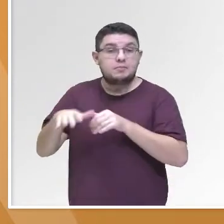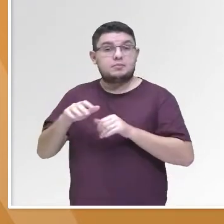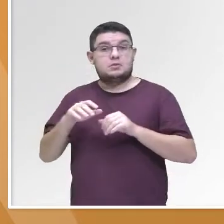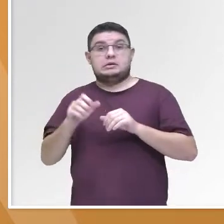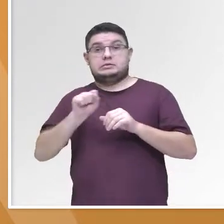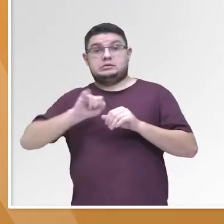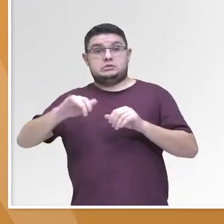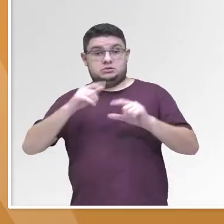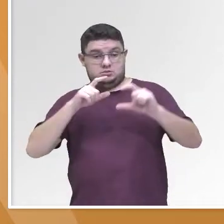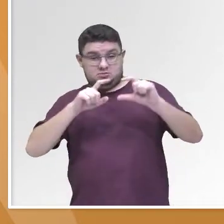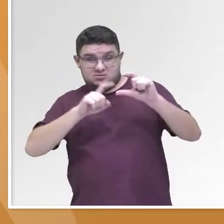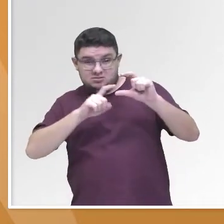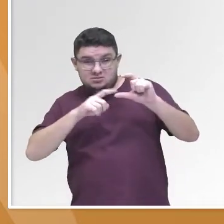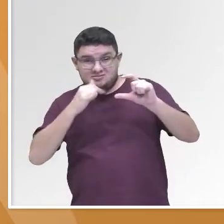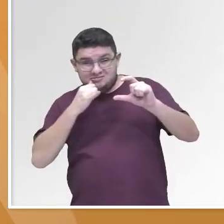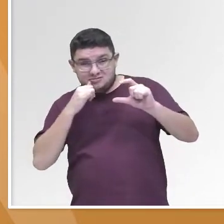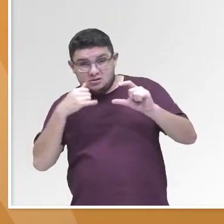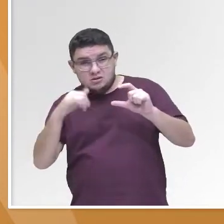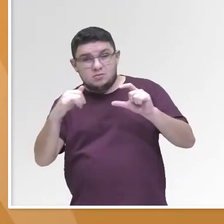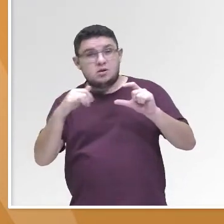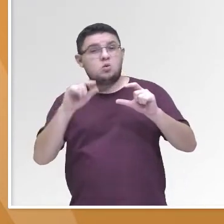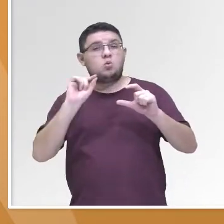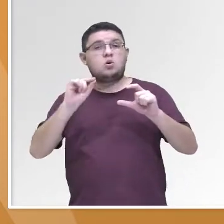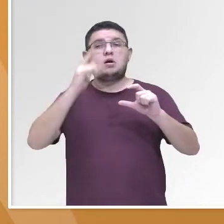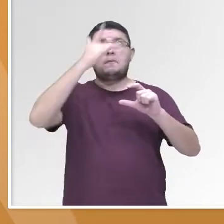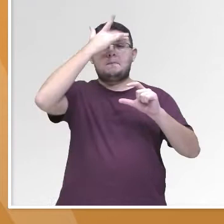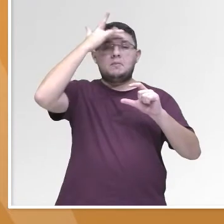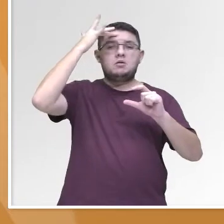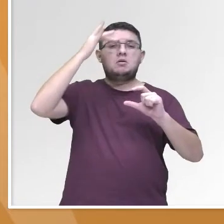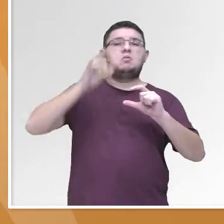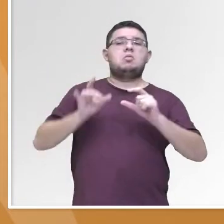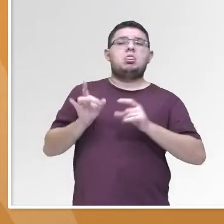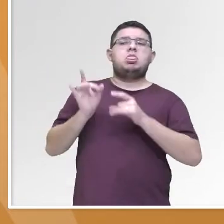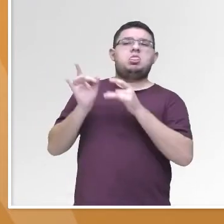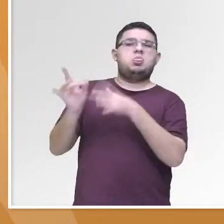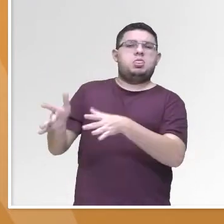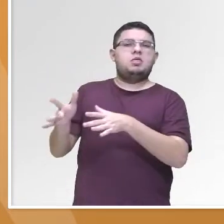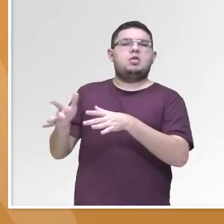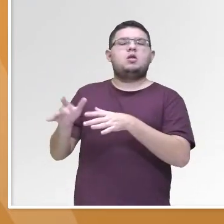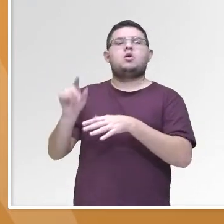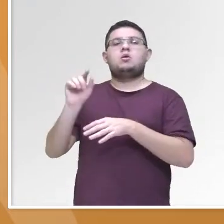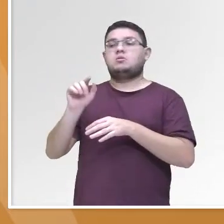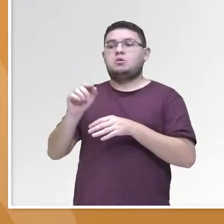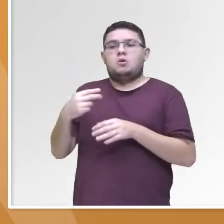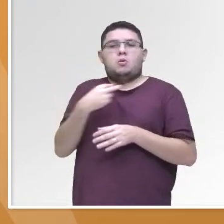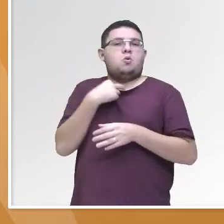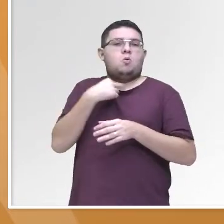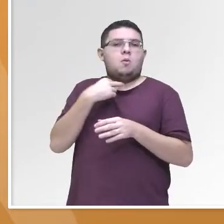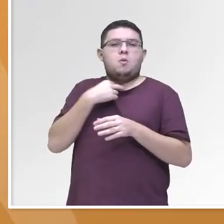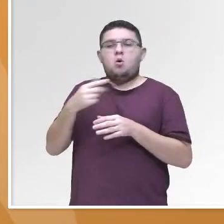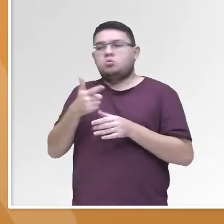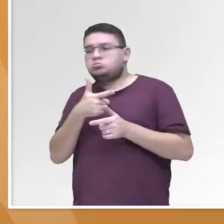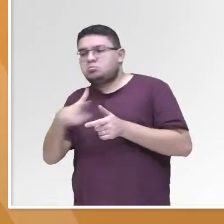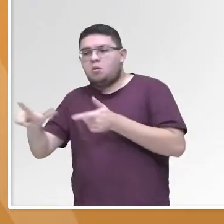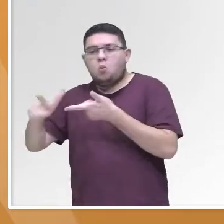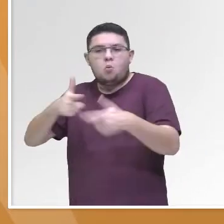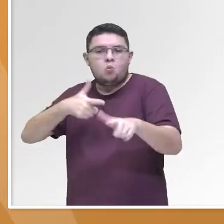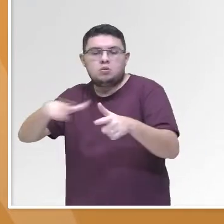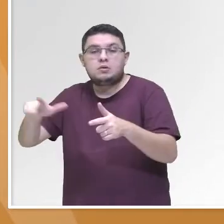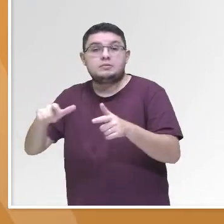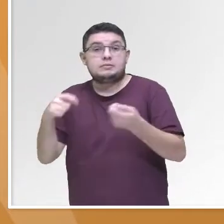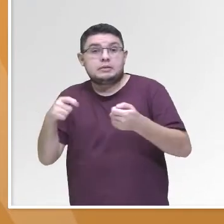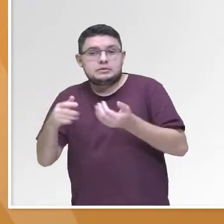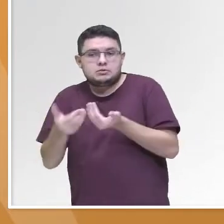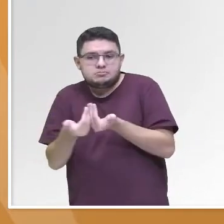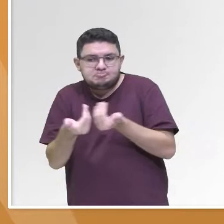quando ela já não serve mais, a pessoa acaba jogando ali, despejando no lixo comum, e na verdade ela não pode ser jogada, né? Porque ela tem um